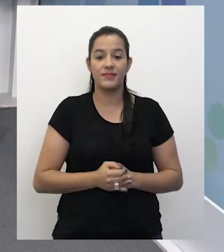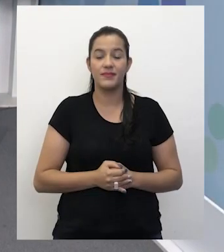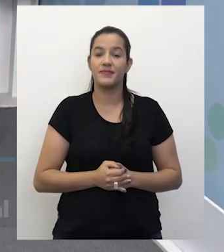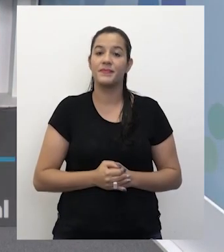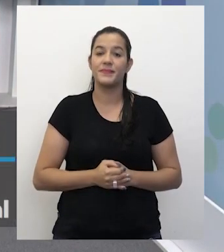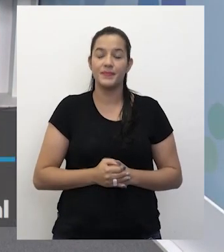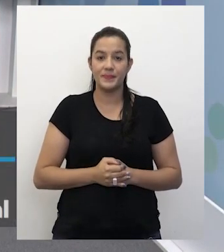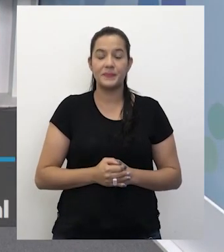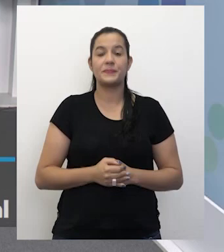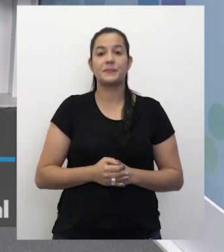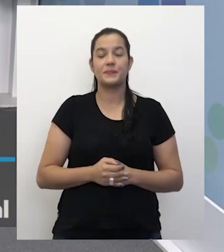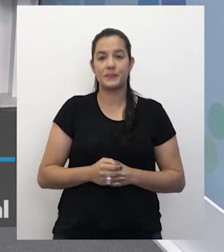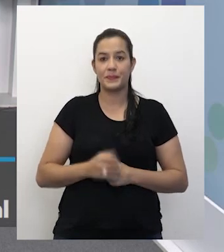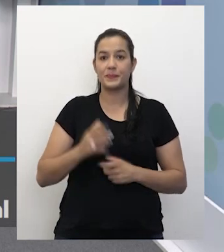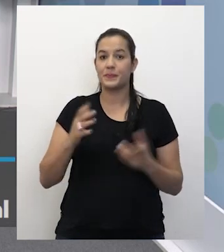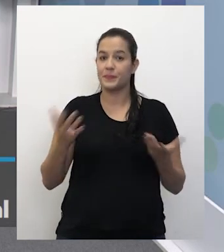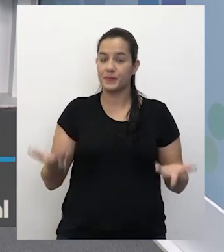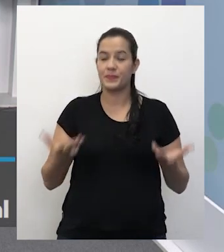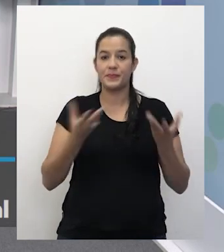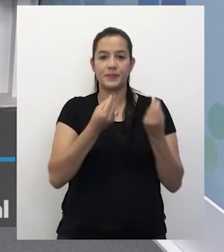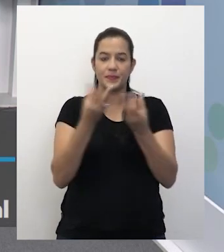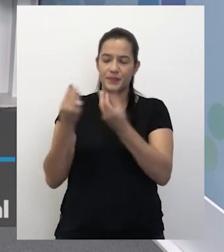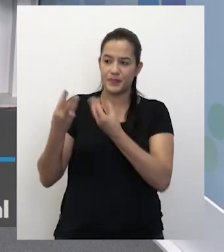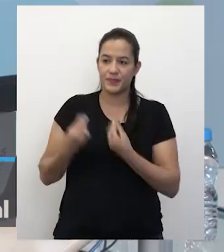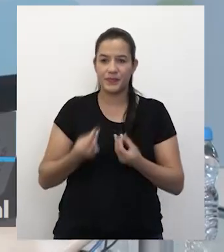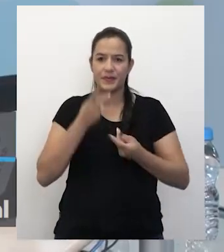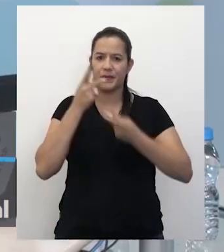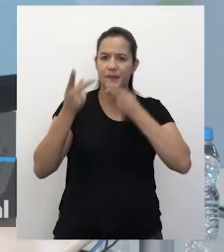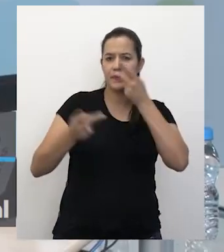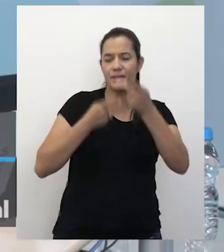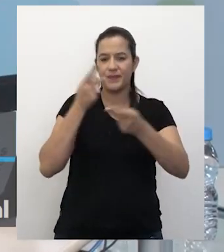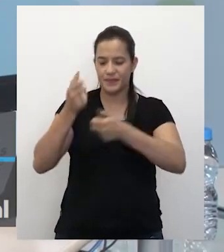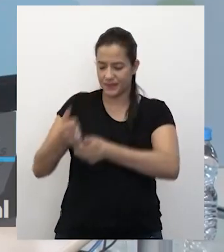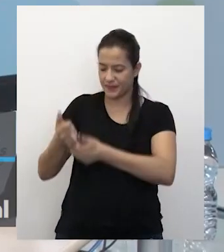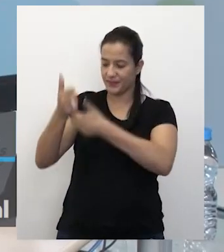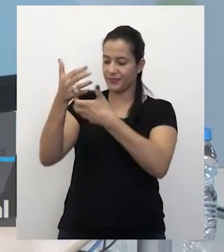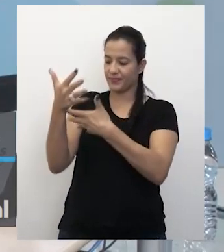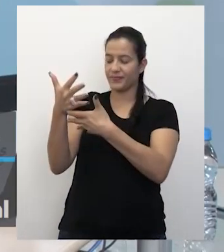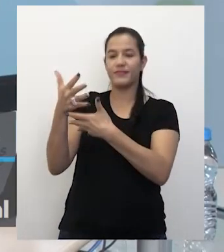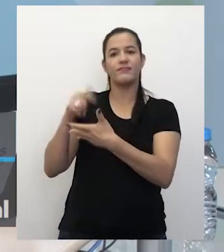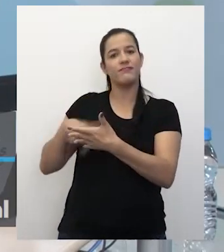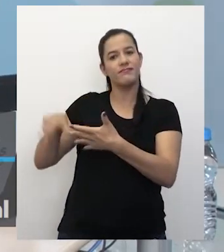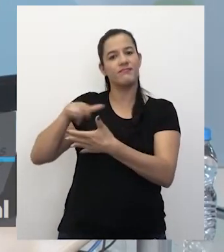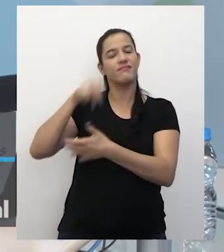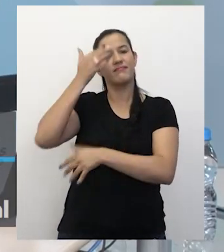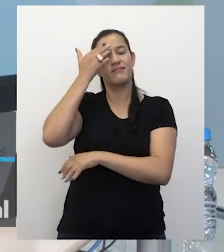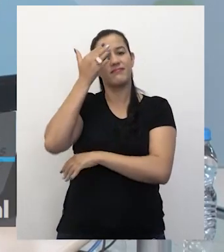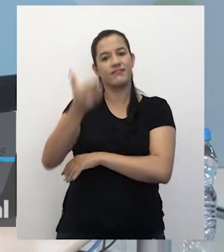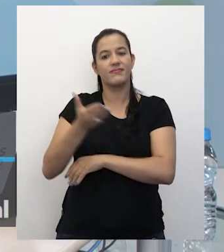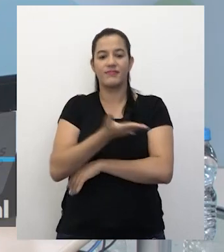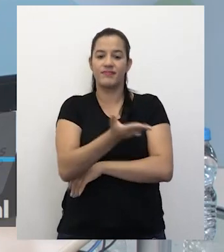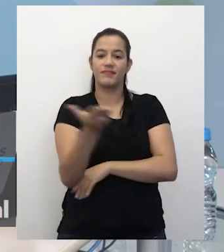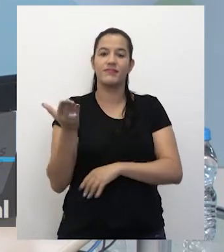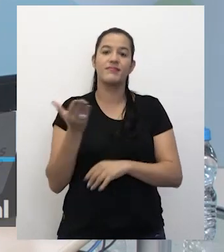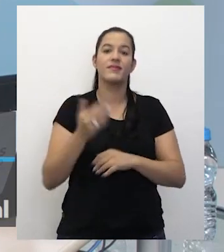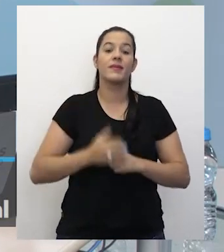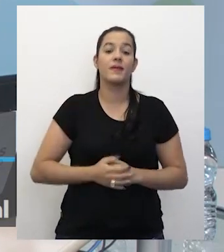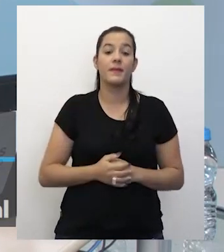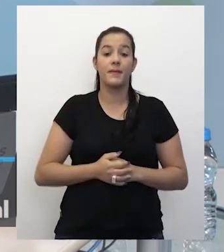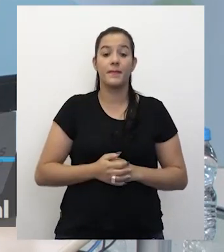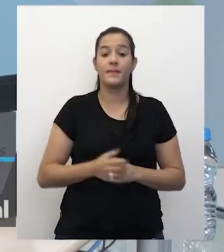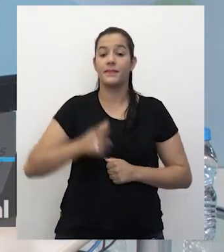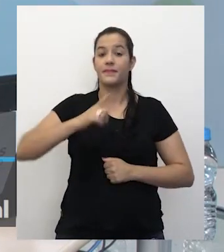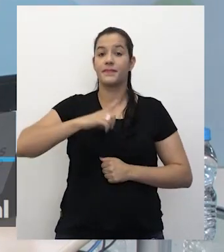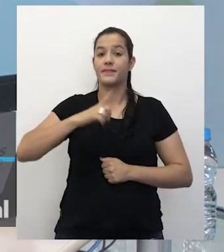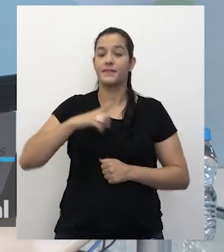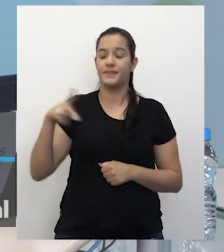Então, professora, muitos comentários, o pessoal bastante participativo, a gente agradece vocês. Então, nós temos a Pro